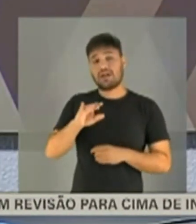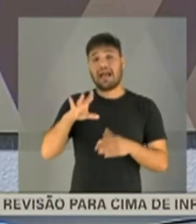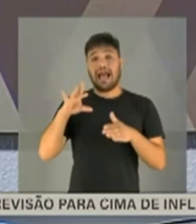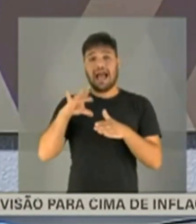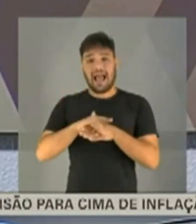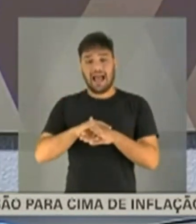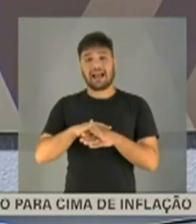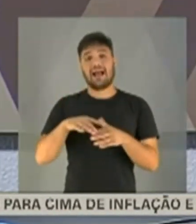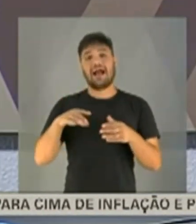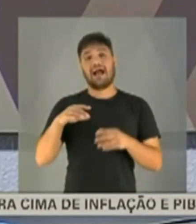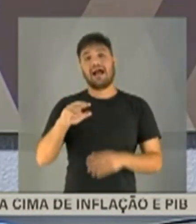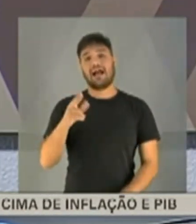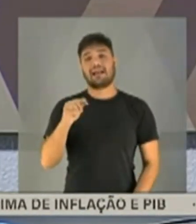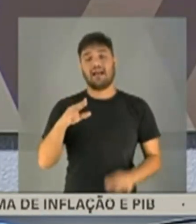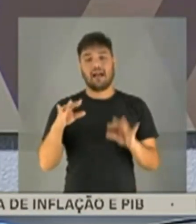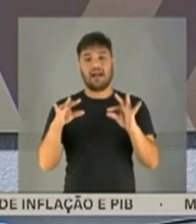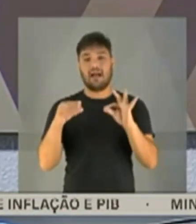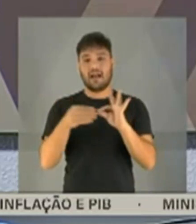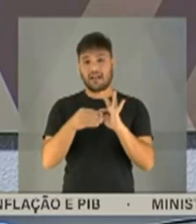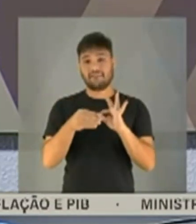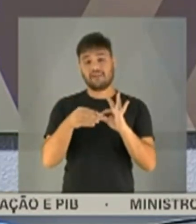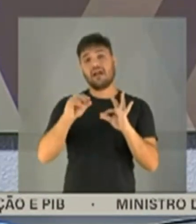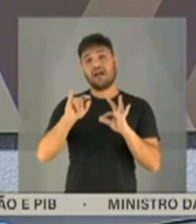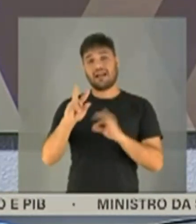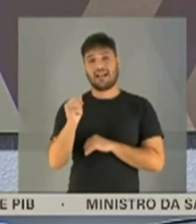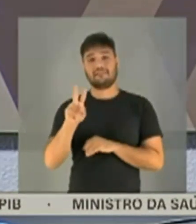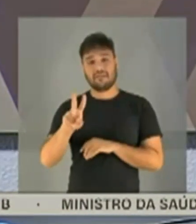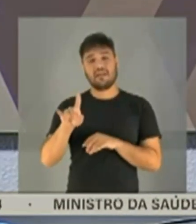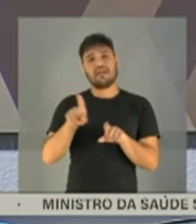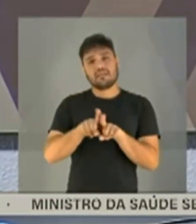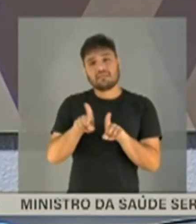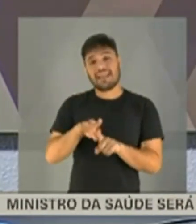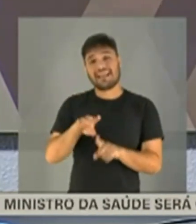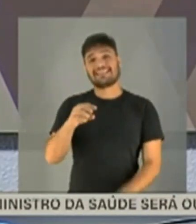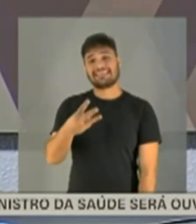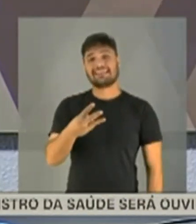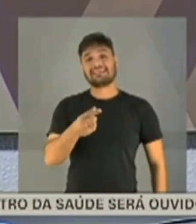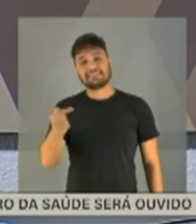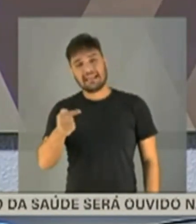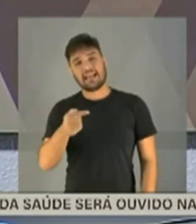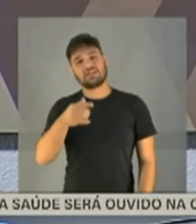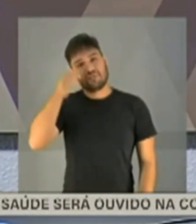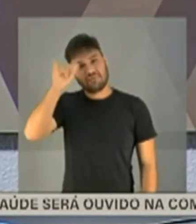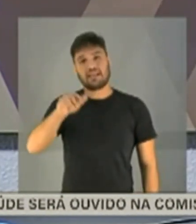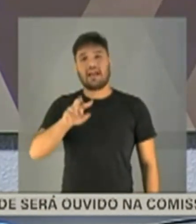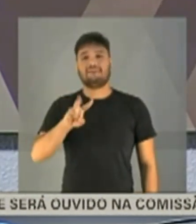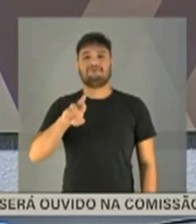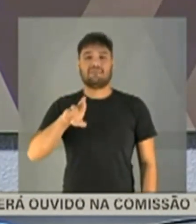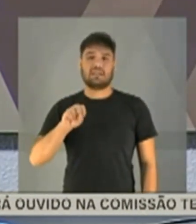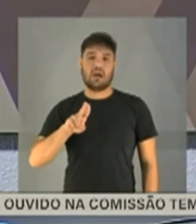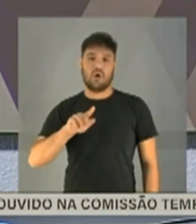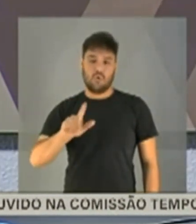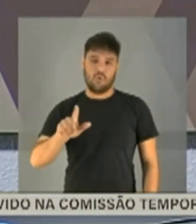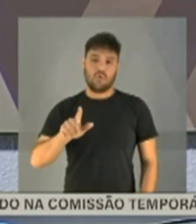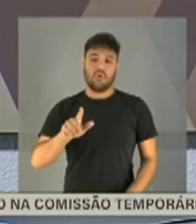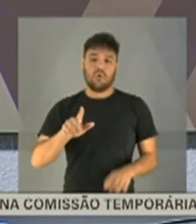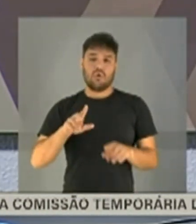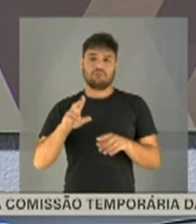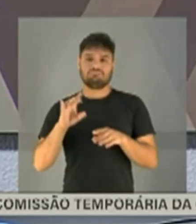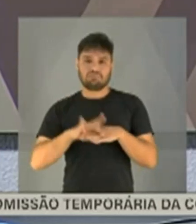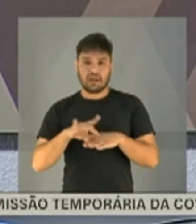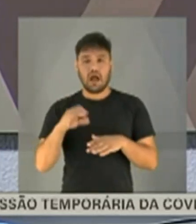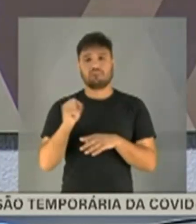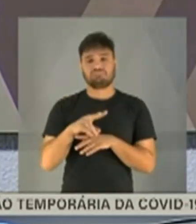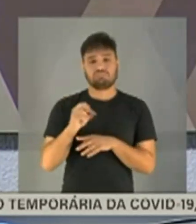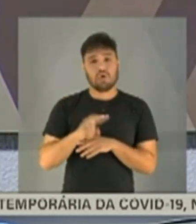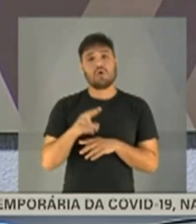nós temos listados no RENAME, que é a lista de medicamentos do Sistema Único de Saúde, 37 antivirais. Temos antivirais para hepatite B,